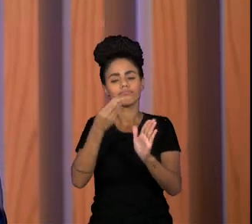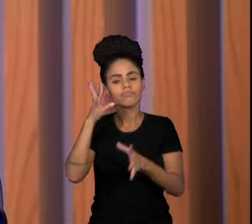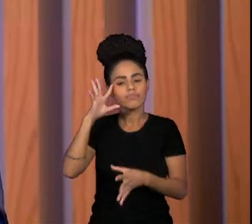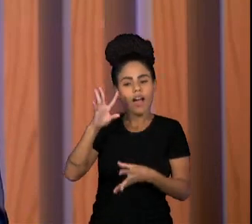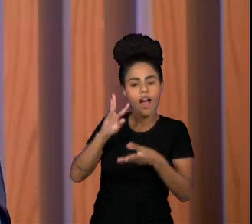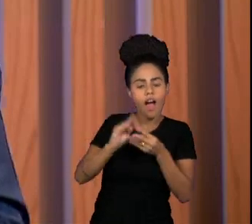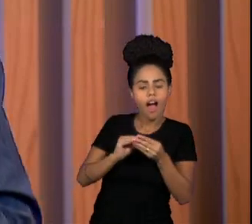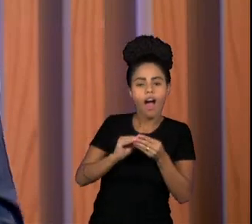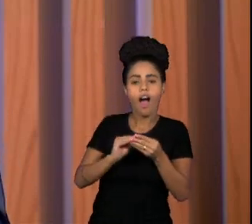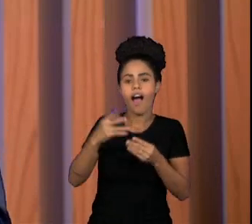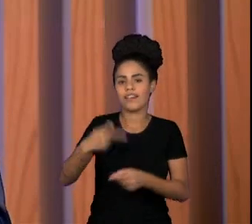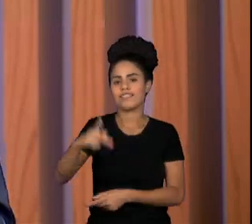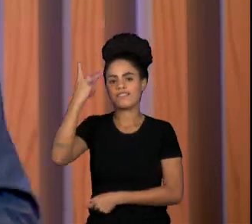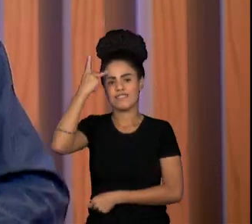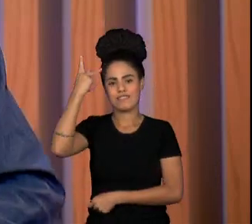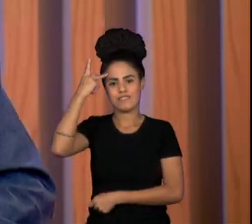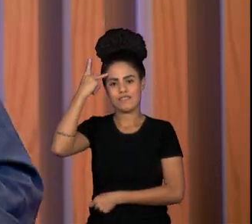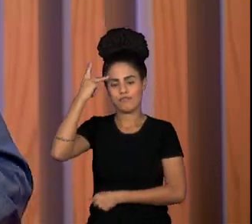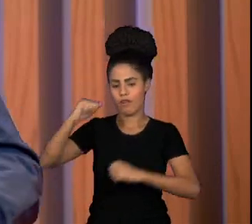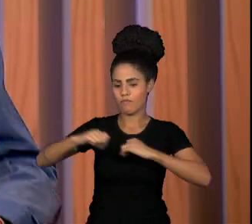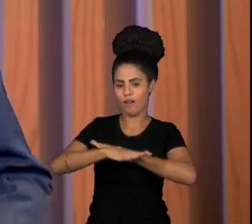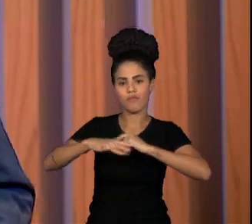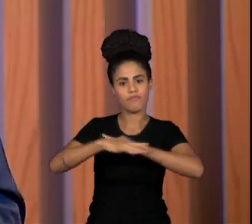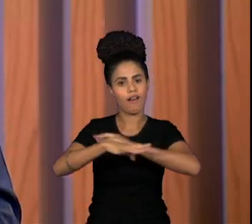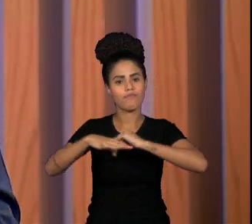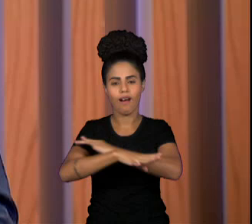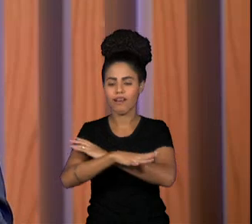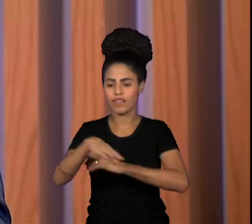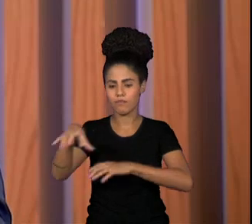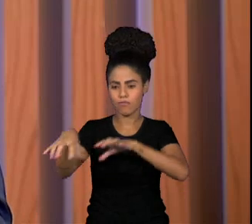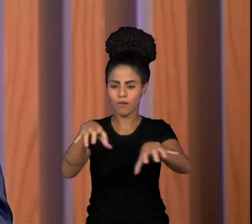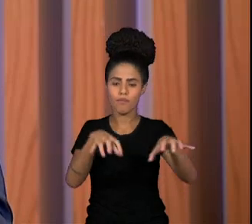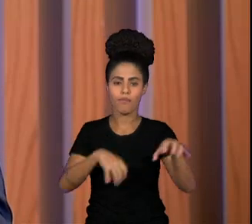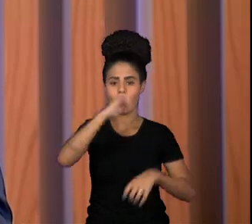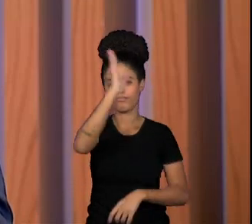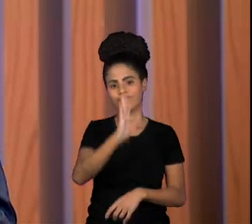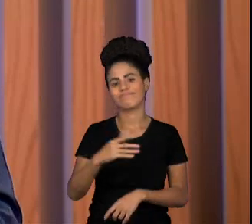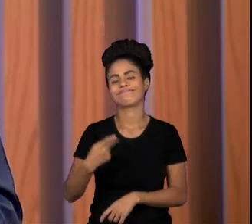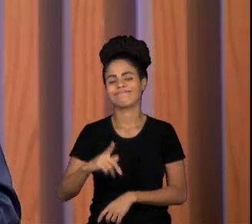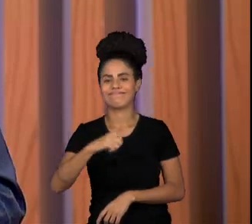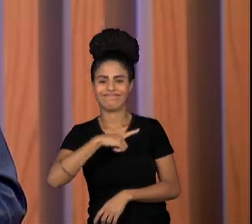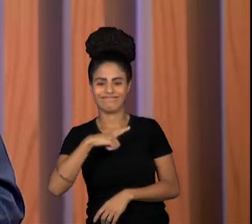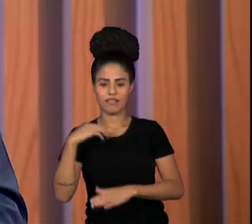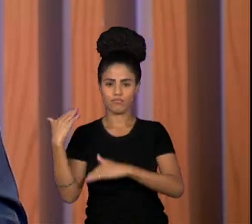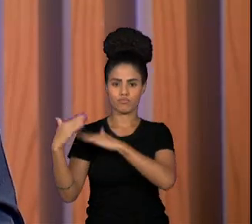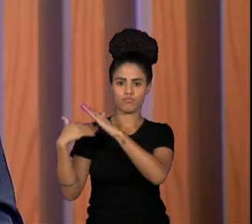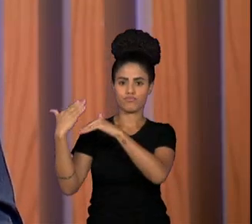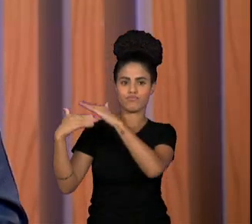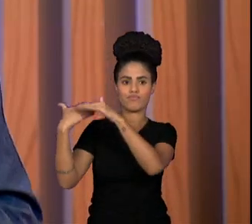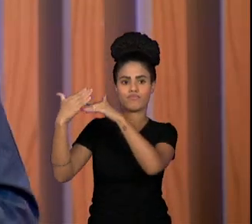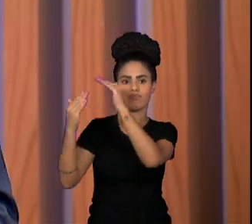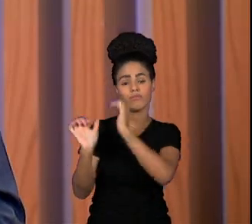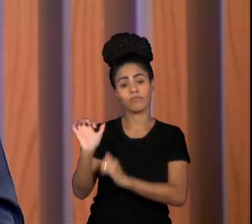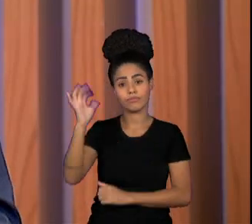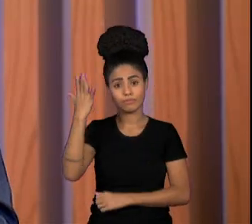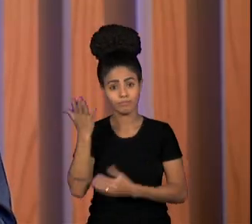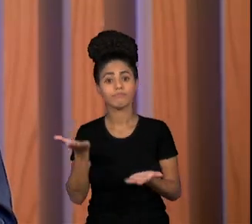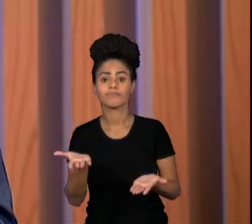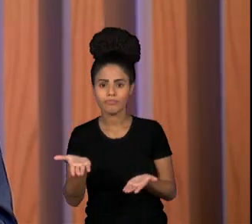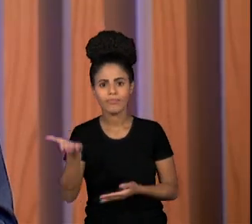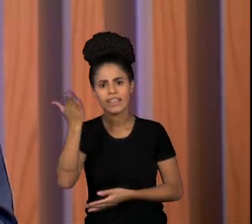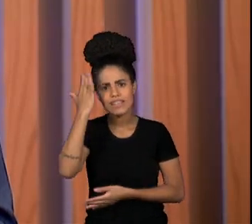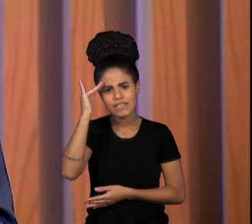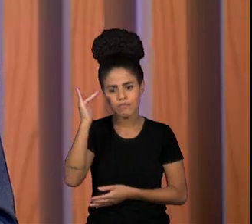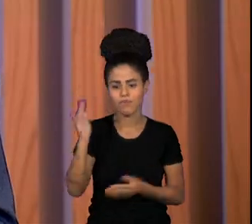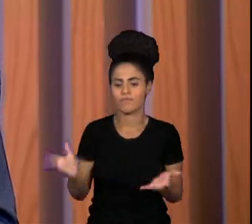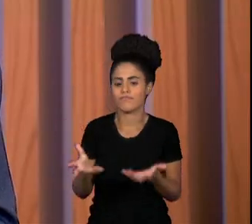partir da cidade de São Paulo a gente pode discutir nas grandes cidades do país esse processo microdiaspórico que aconteceram, que também